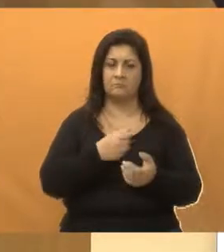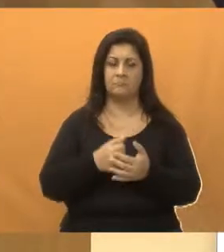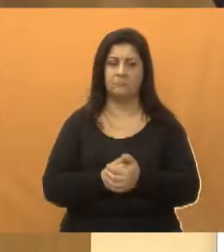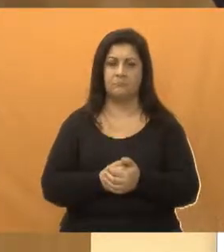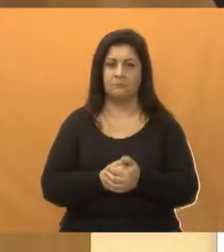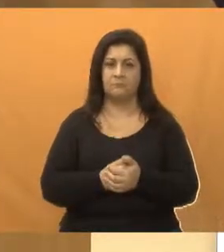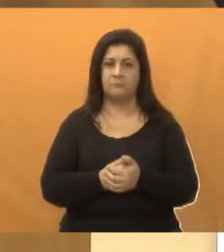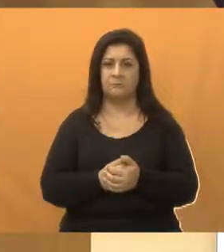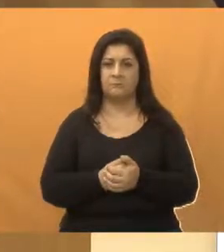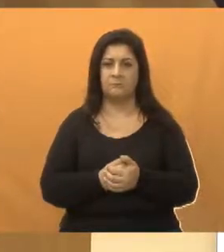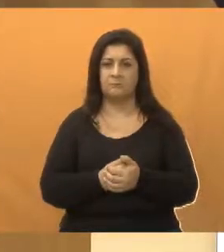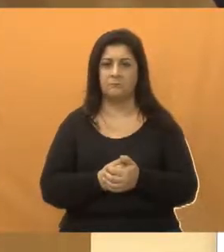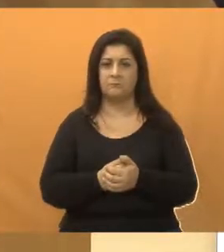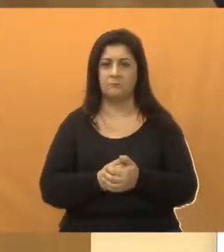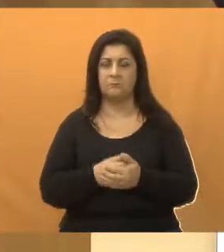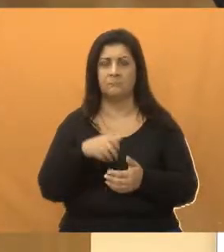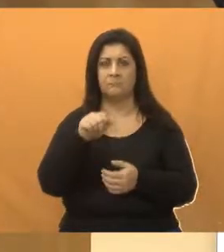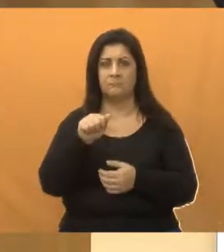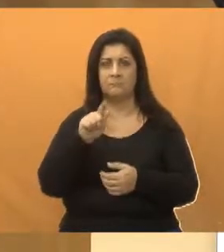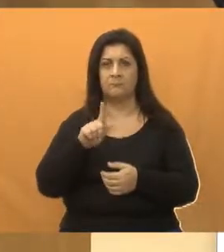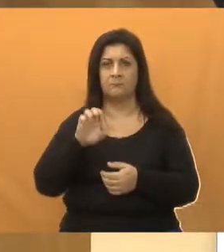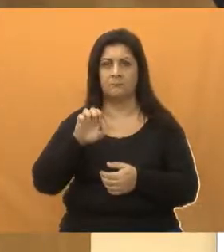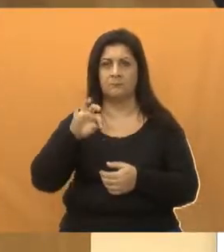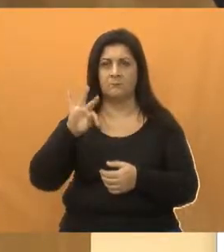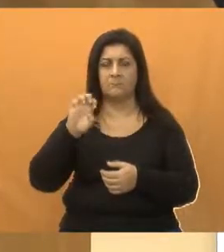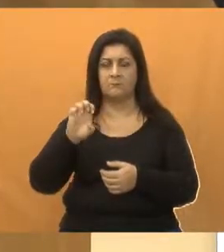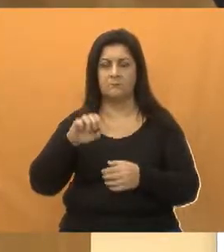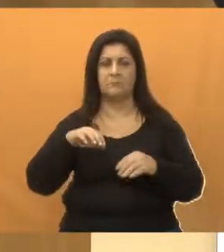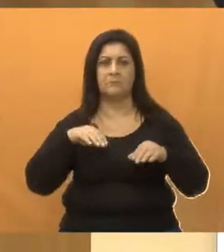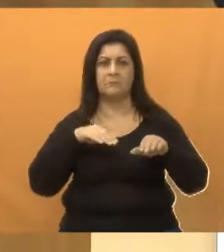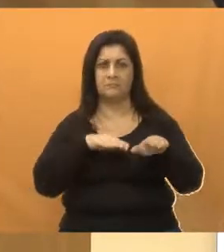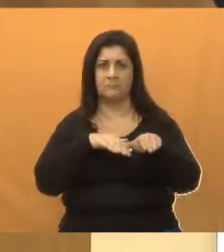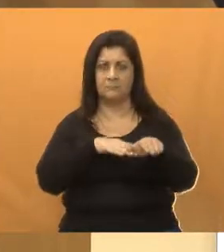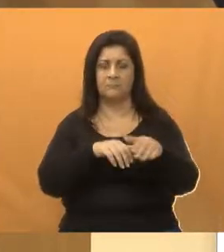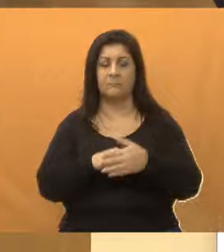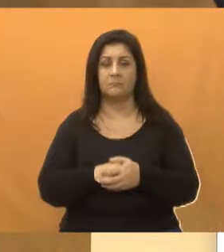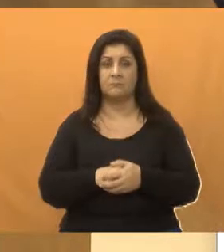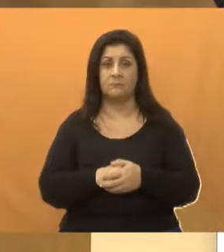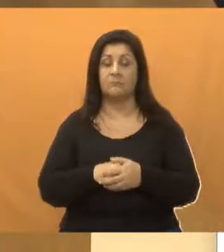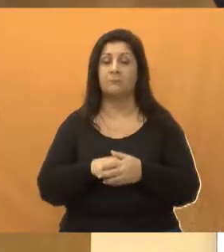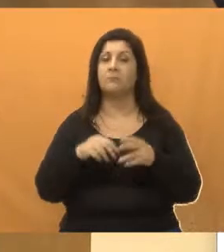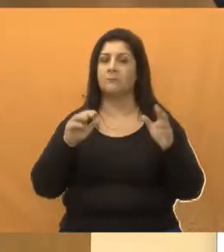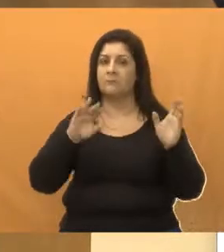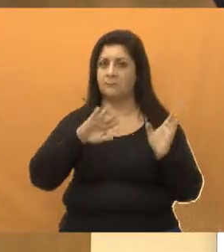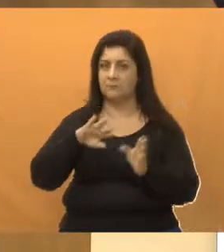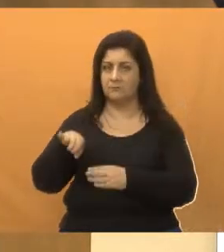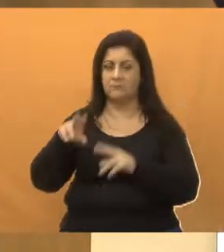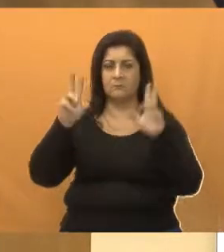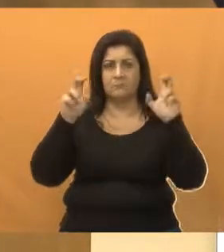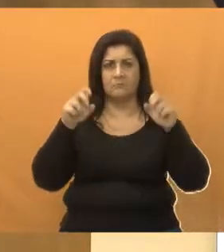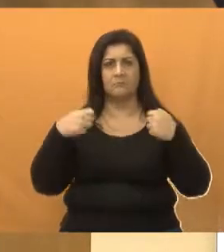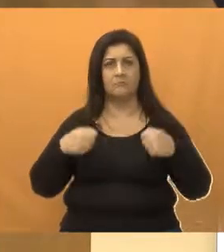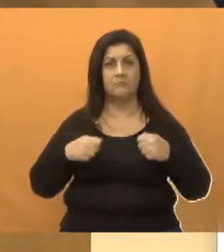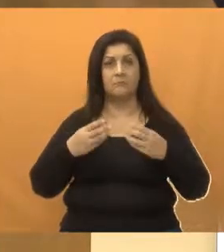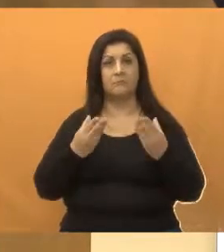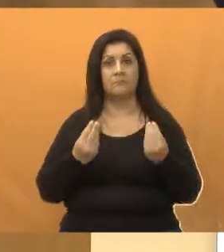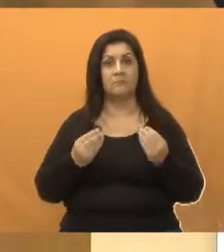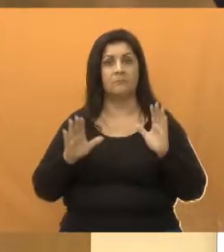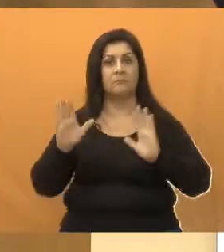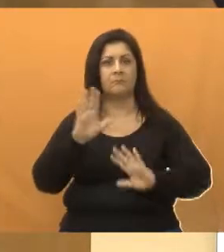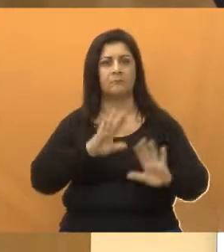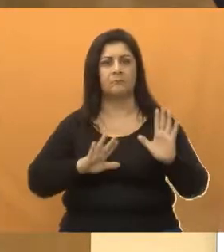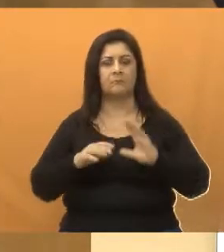trânsito. Olha, esse é um assunto que tem que tomar muito cuidado para a gente tratar dele, para não ficar